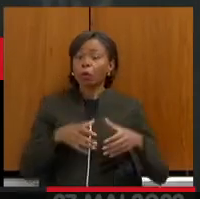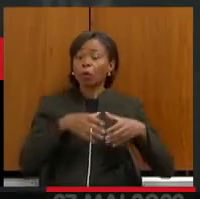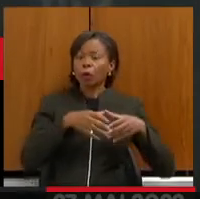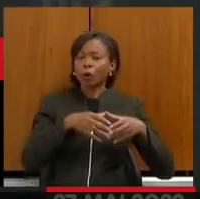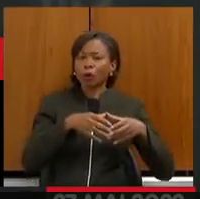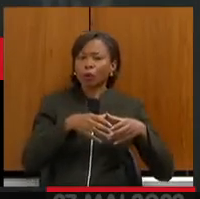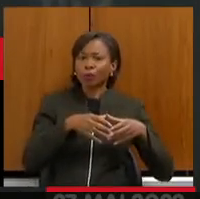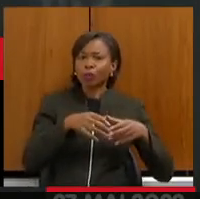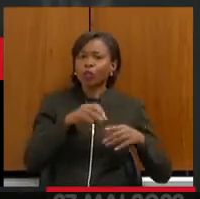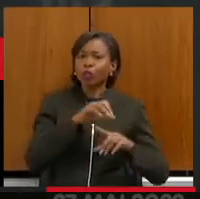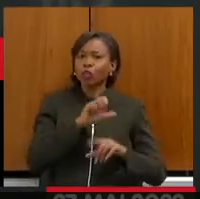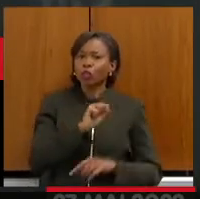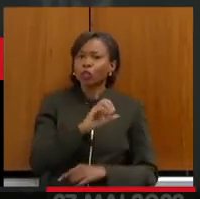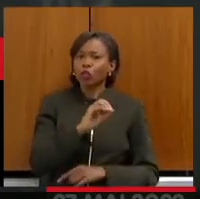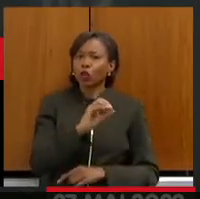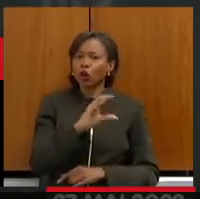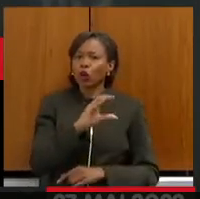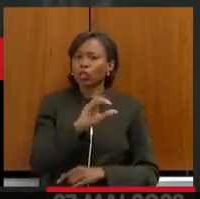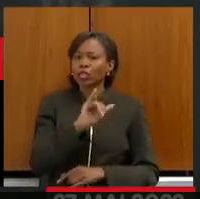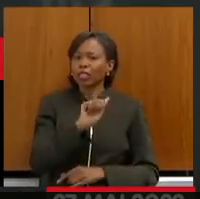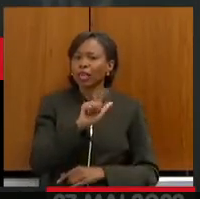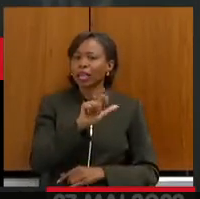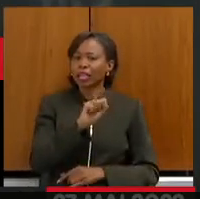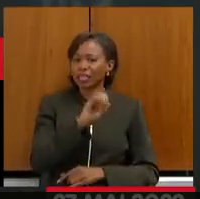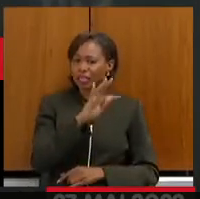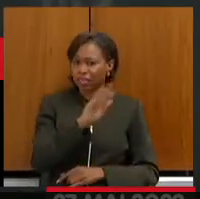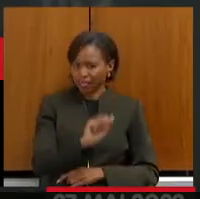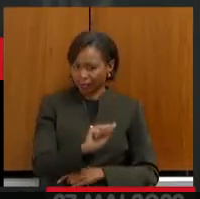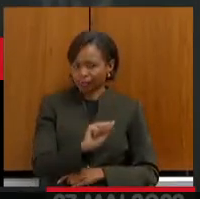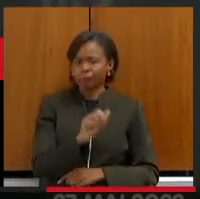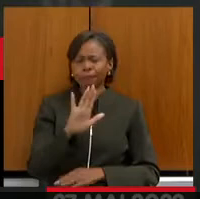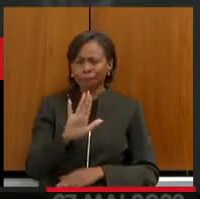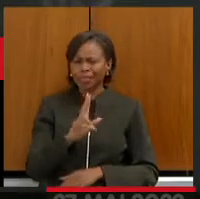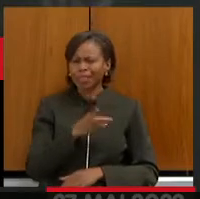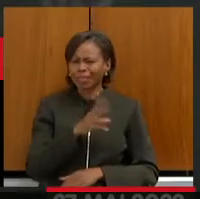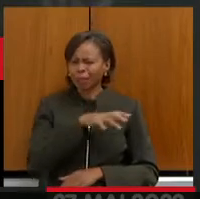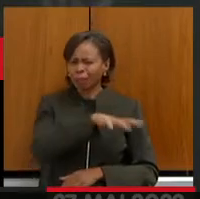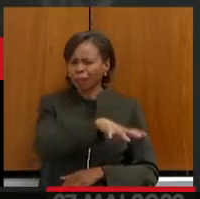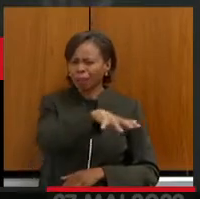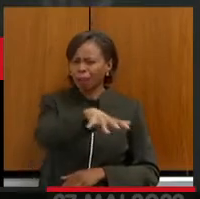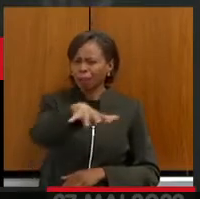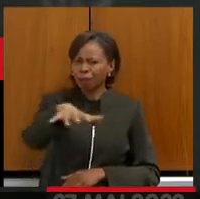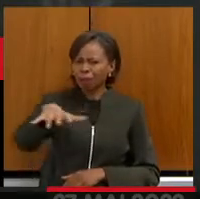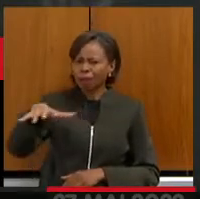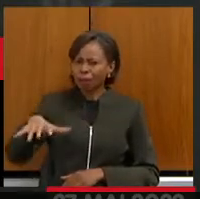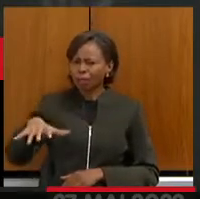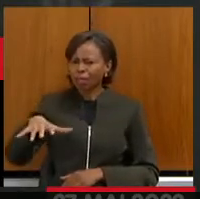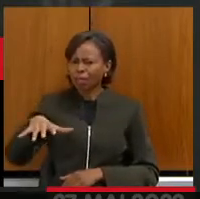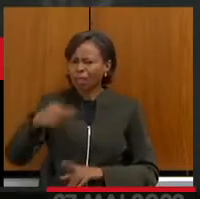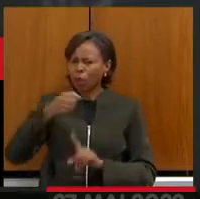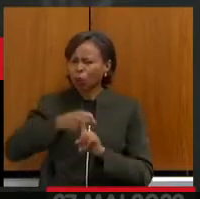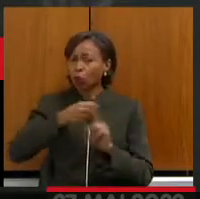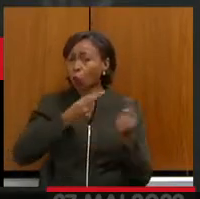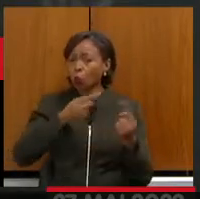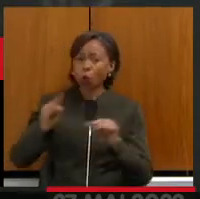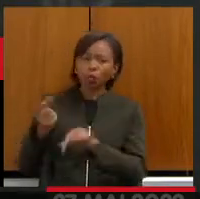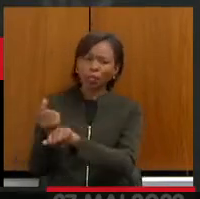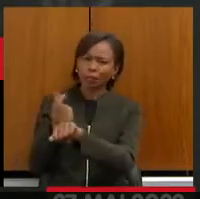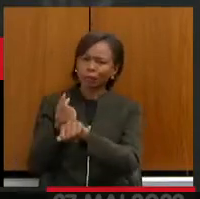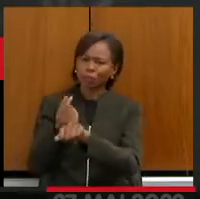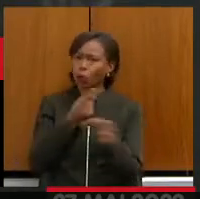sempre estamos né nessas faltas nesses espaços lutando contra o capitalismo e contra o machismo